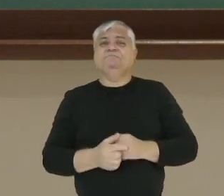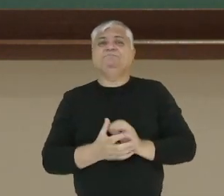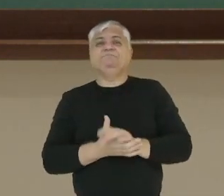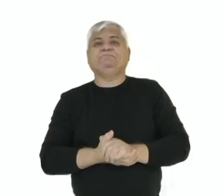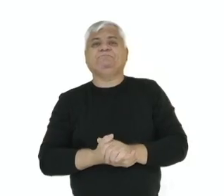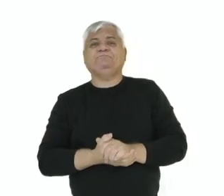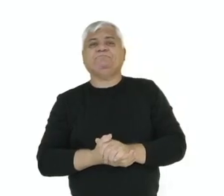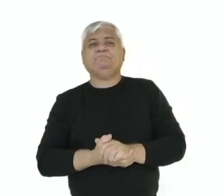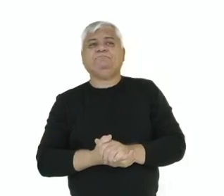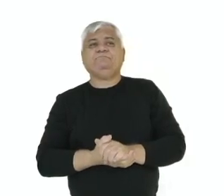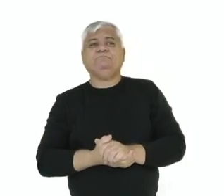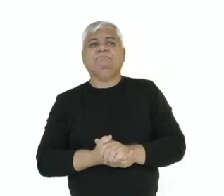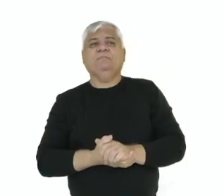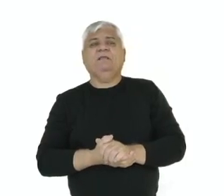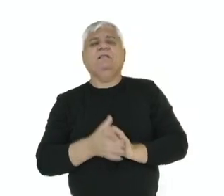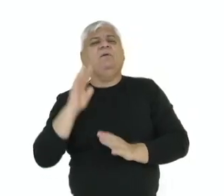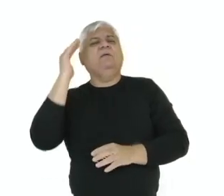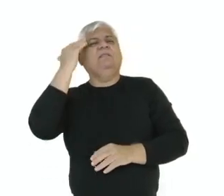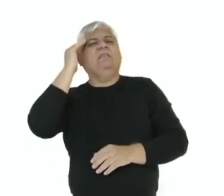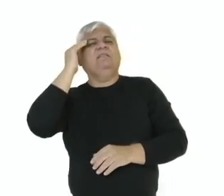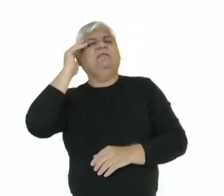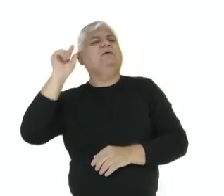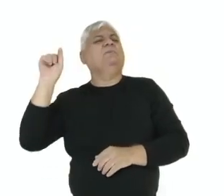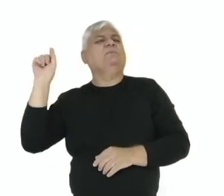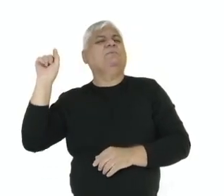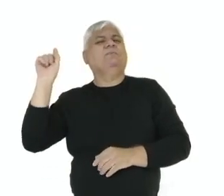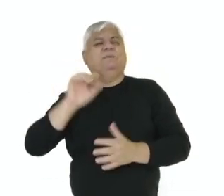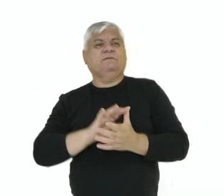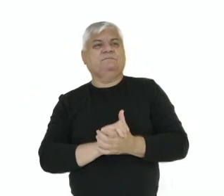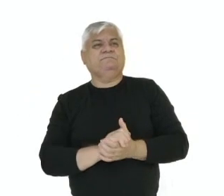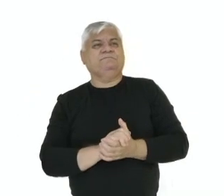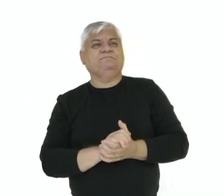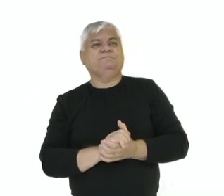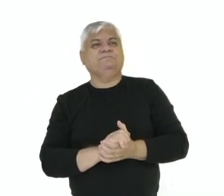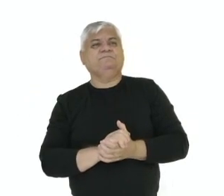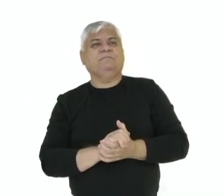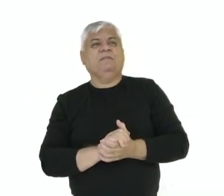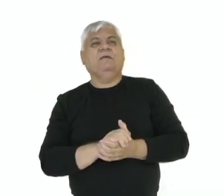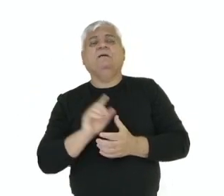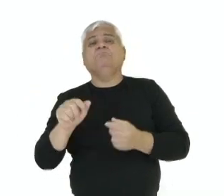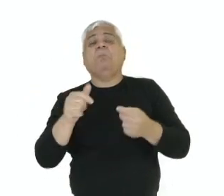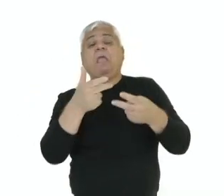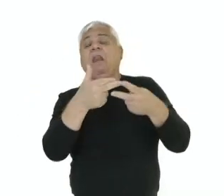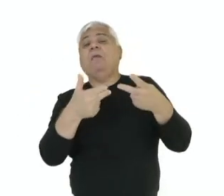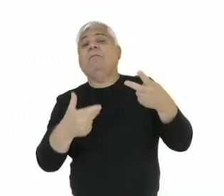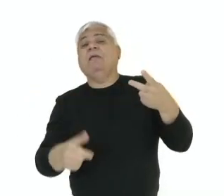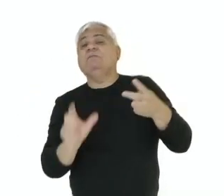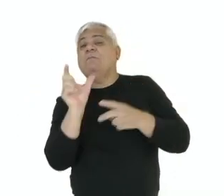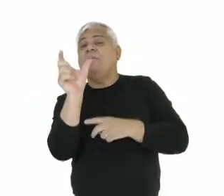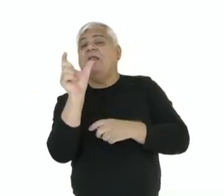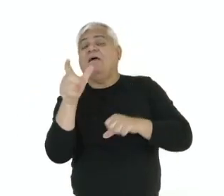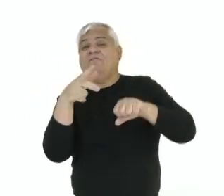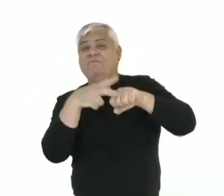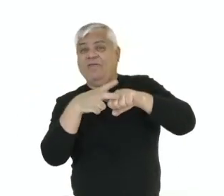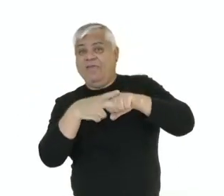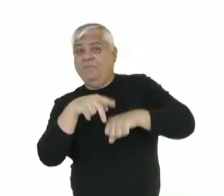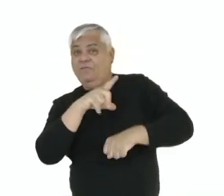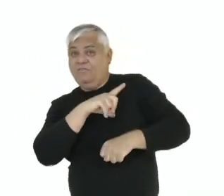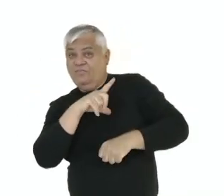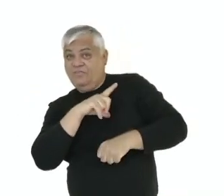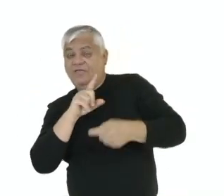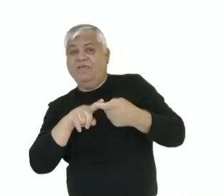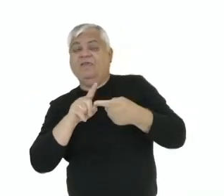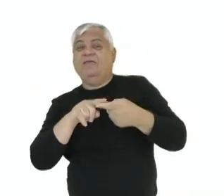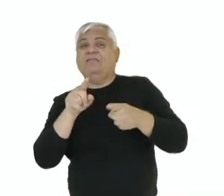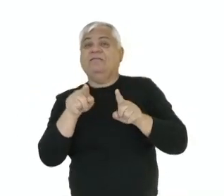miragem. O que podemos compreender dessa charge, então? Quais elementos verbais e não verbais podem